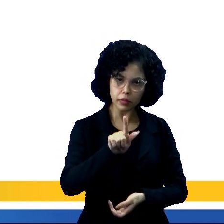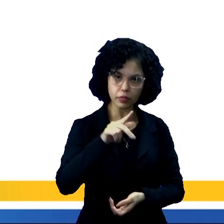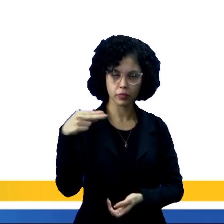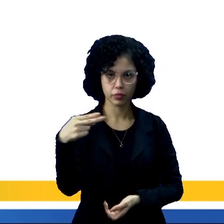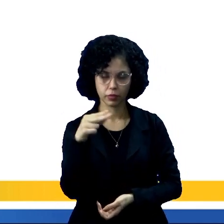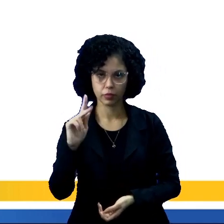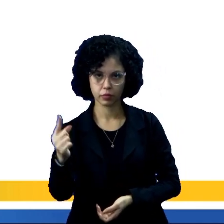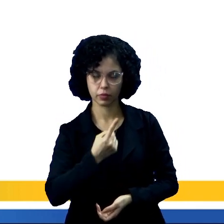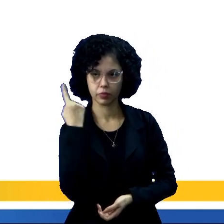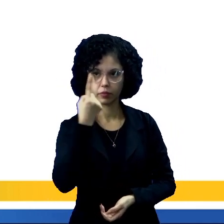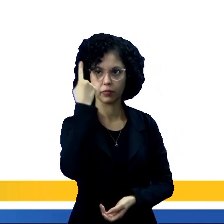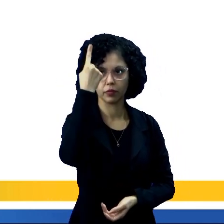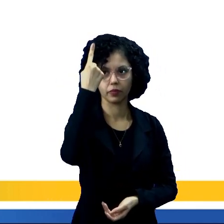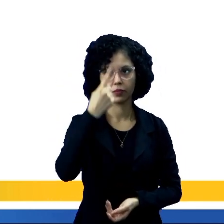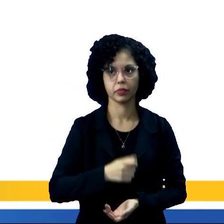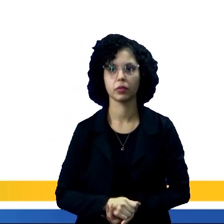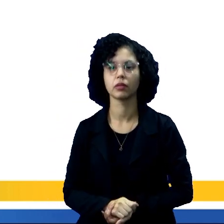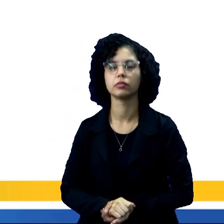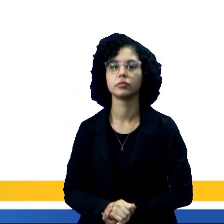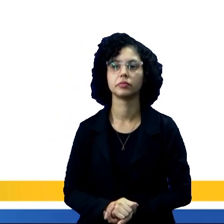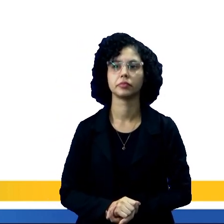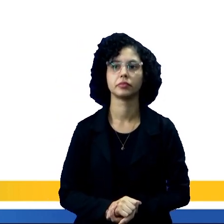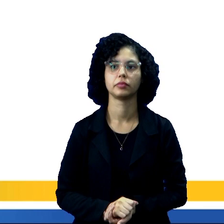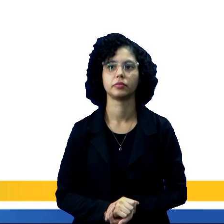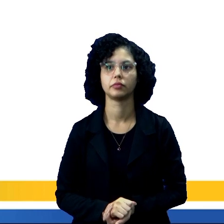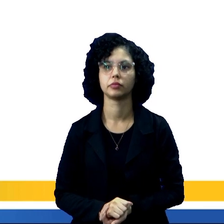Que é a nossa geratriz ali, que vai ser igual à altura.